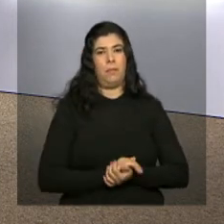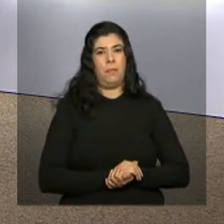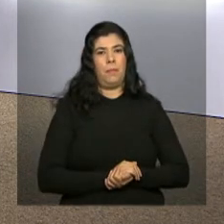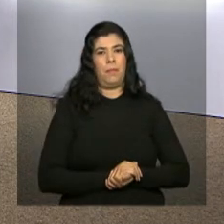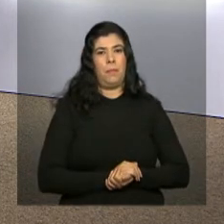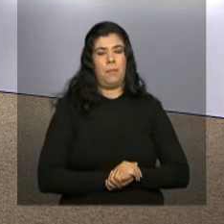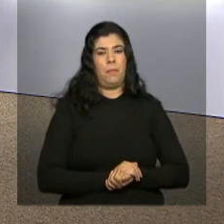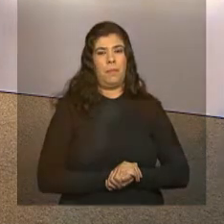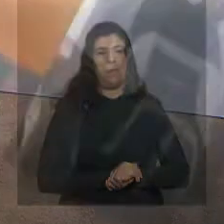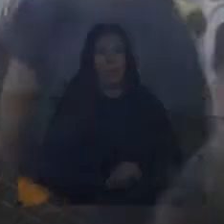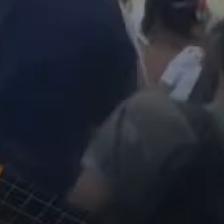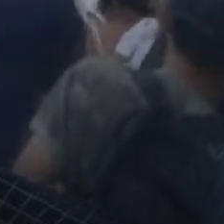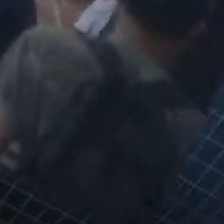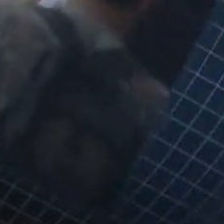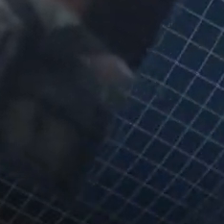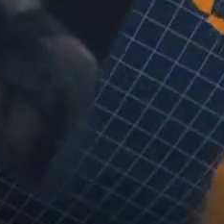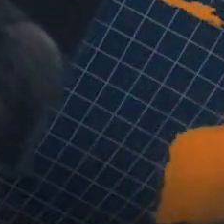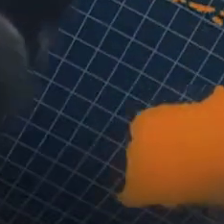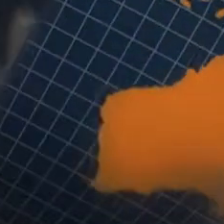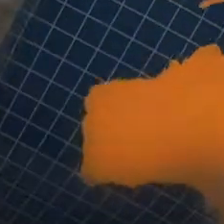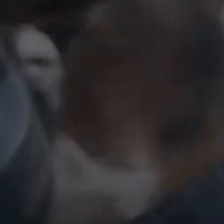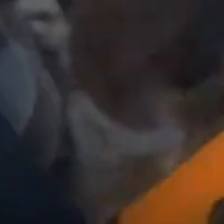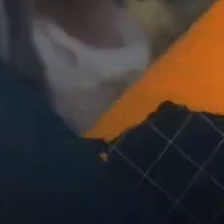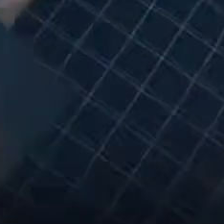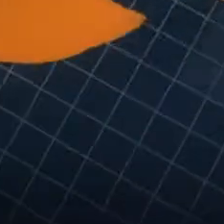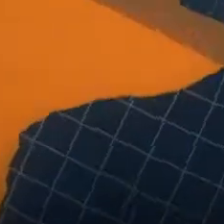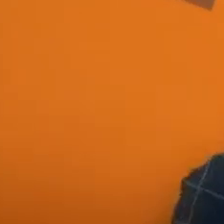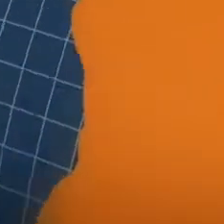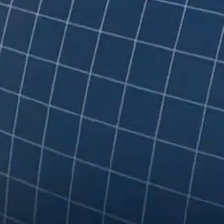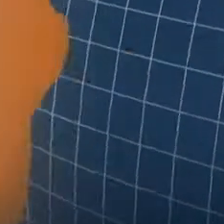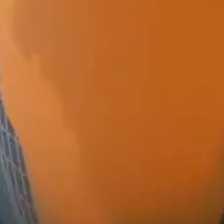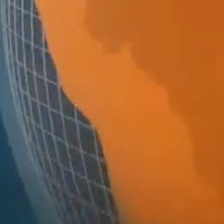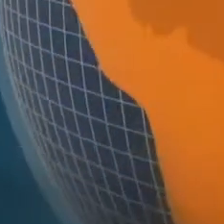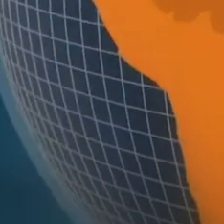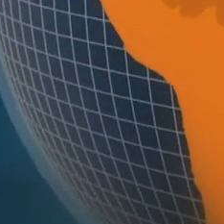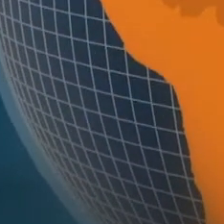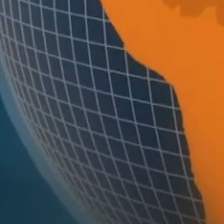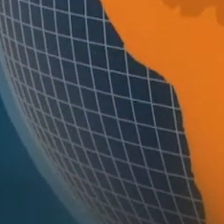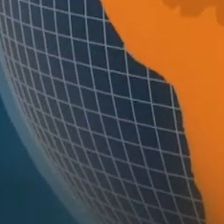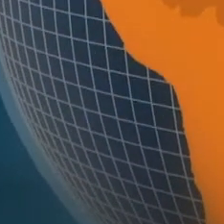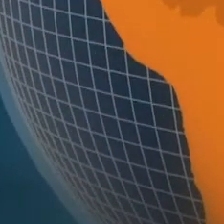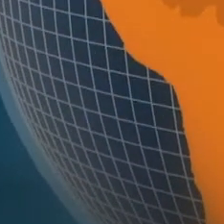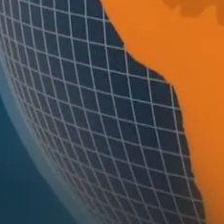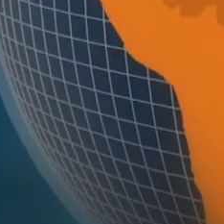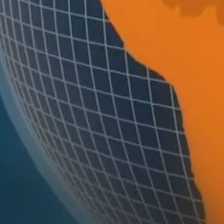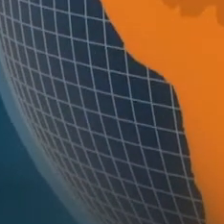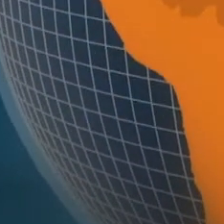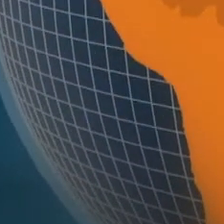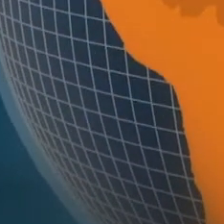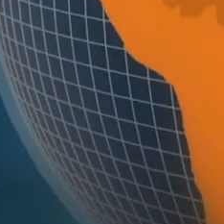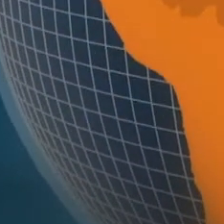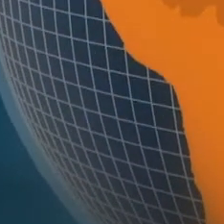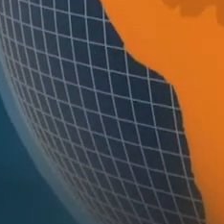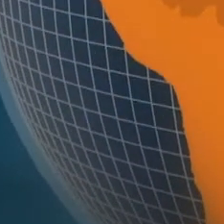Federal E aí E aí